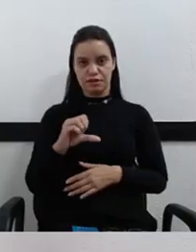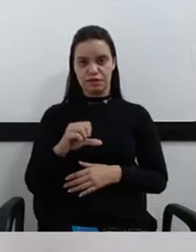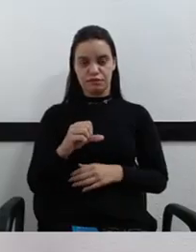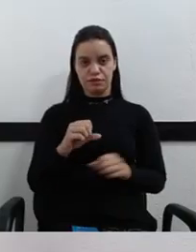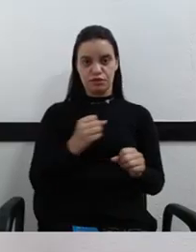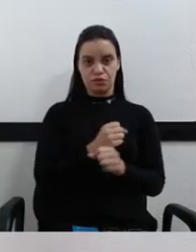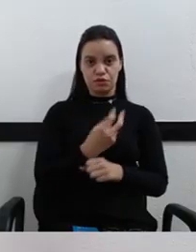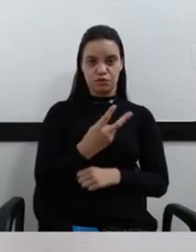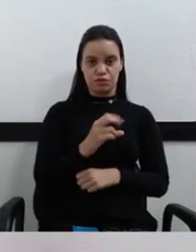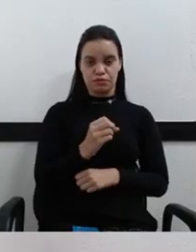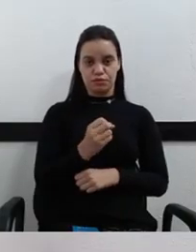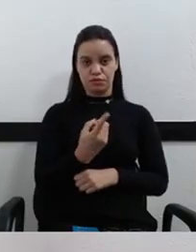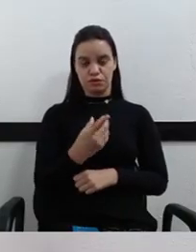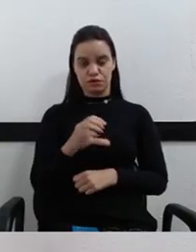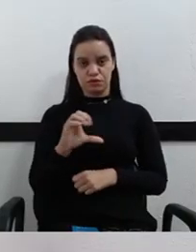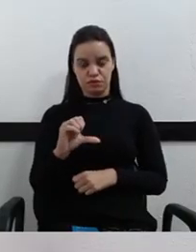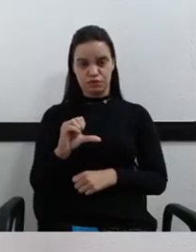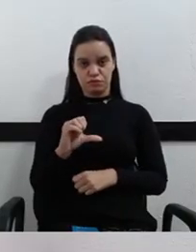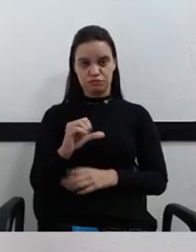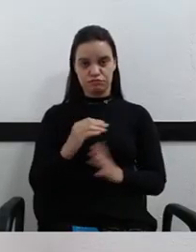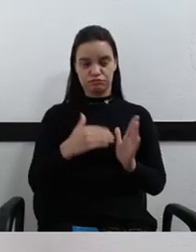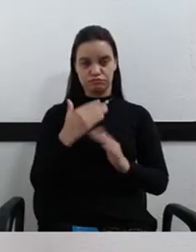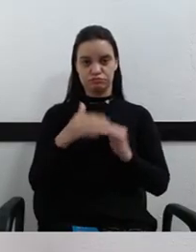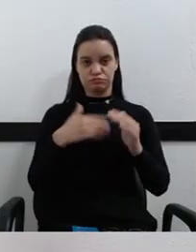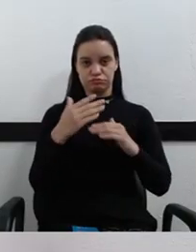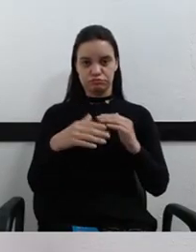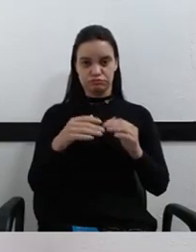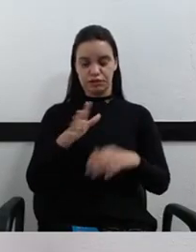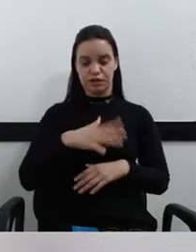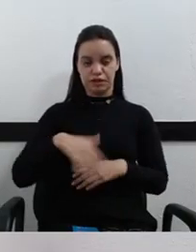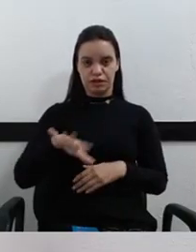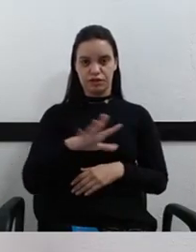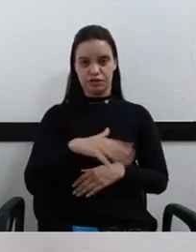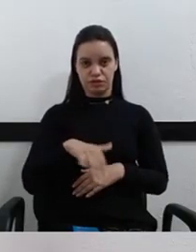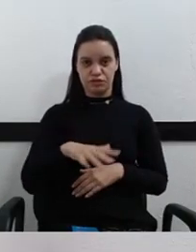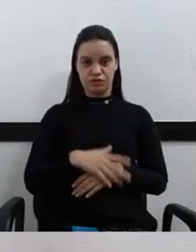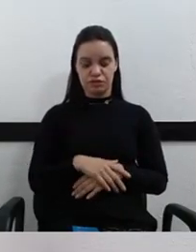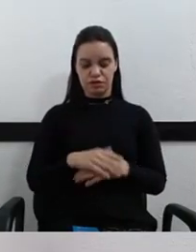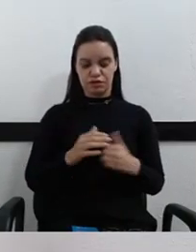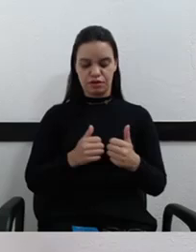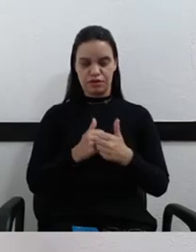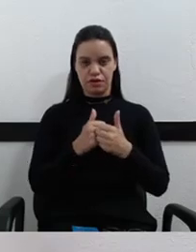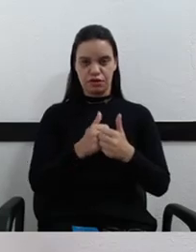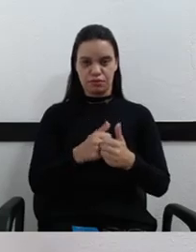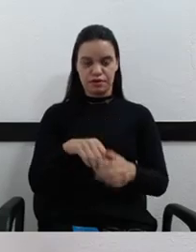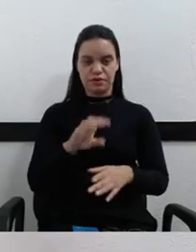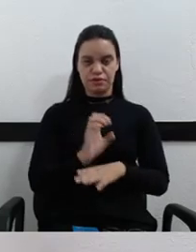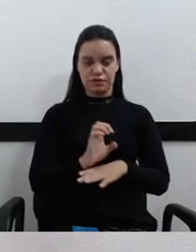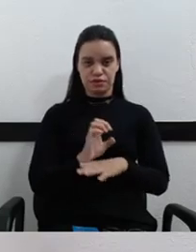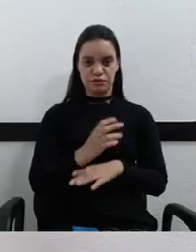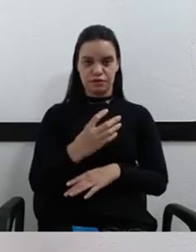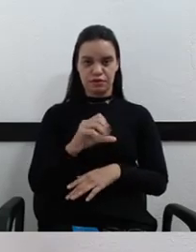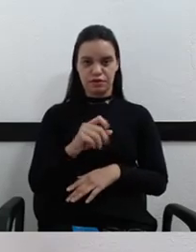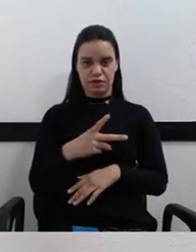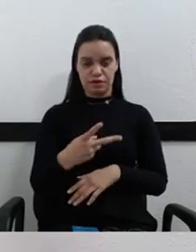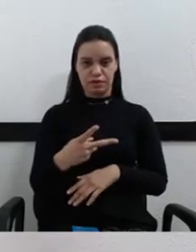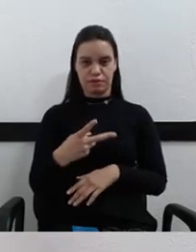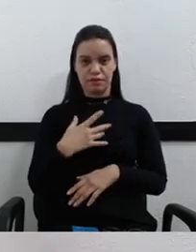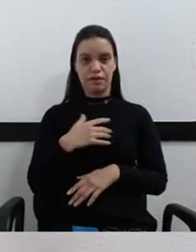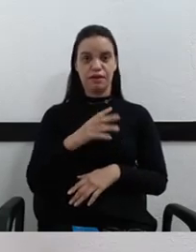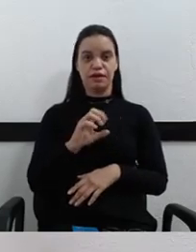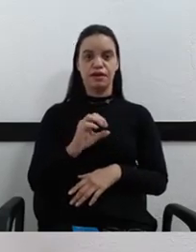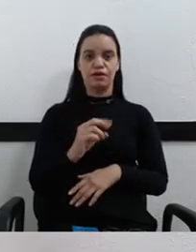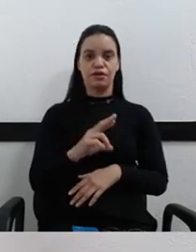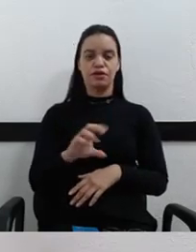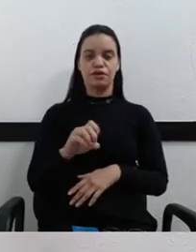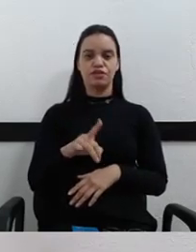2019, consta nos autos manifestação do coordenador da regional, da Comissão de Acompanhamento do Estágio Probatório, CAEP, e da Corregedoria Geral,